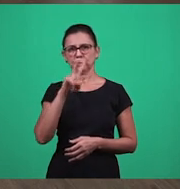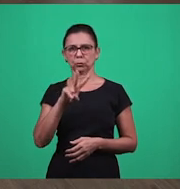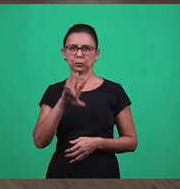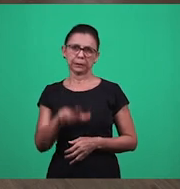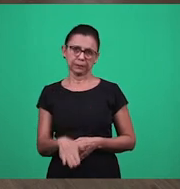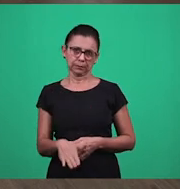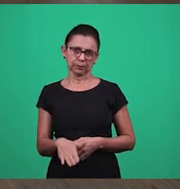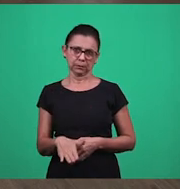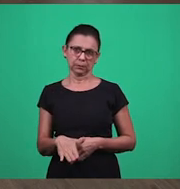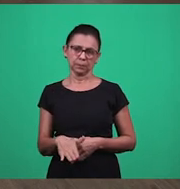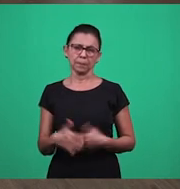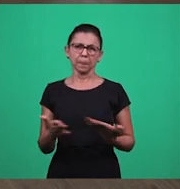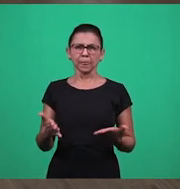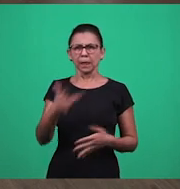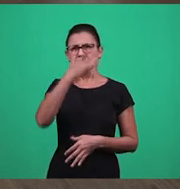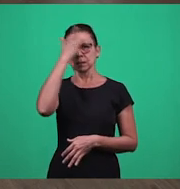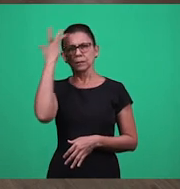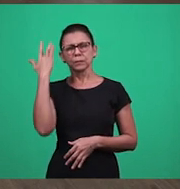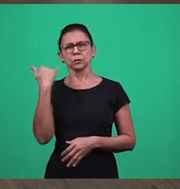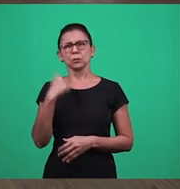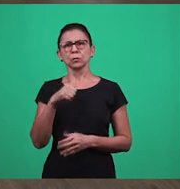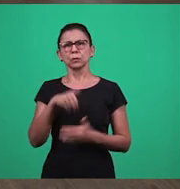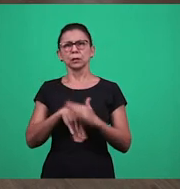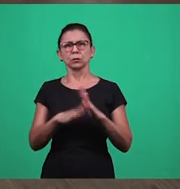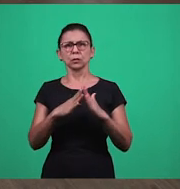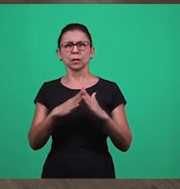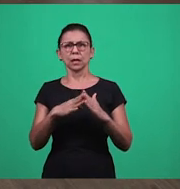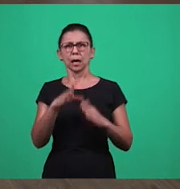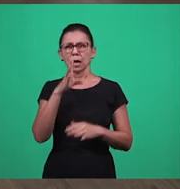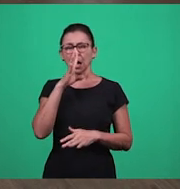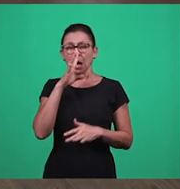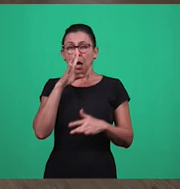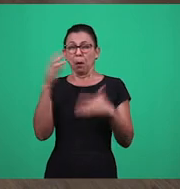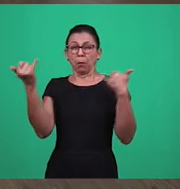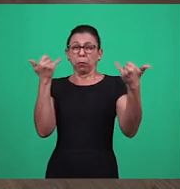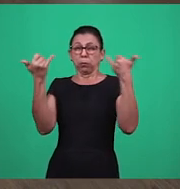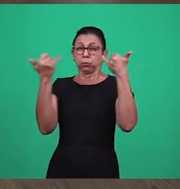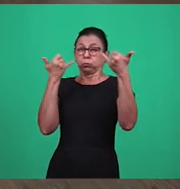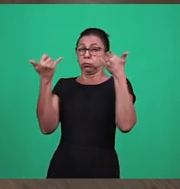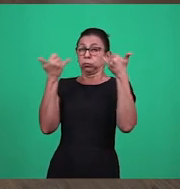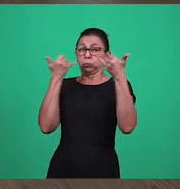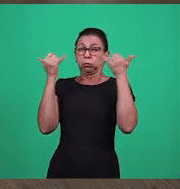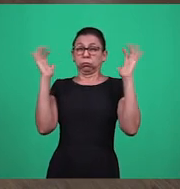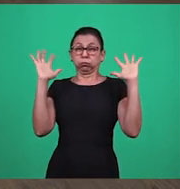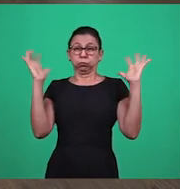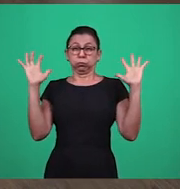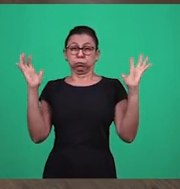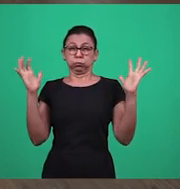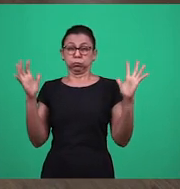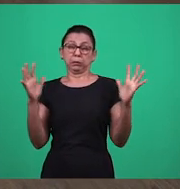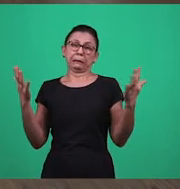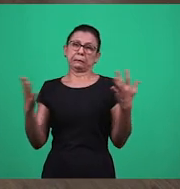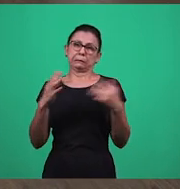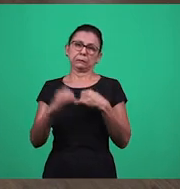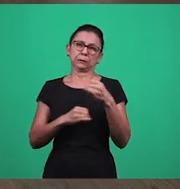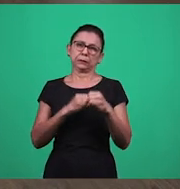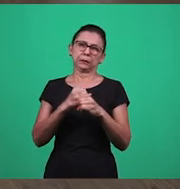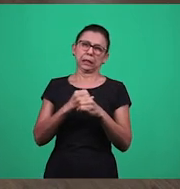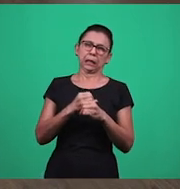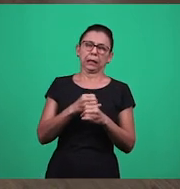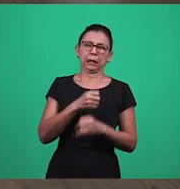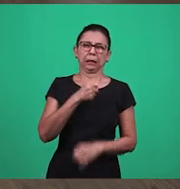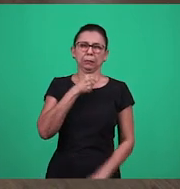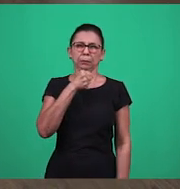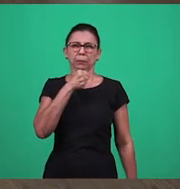tarde. E esse público está em casa sendo bombardeado por informações através da